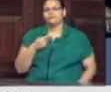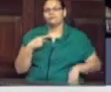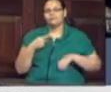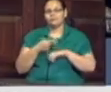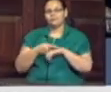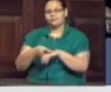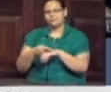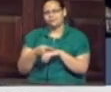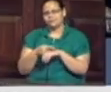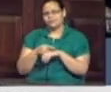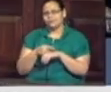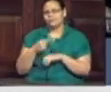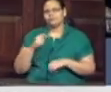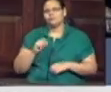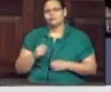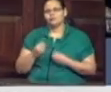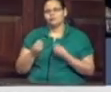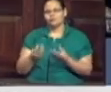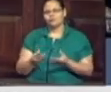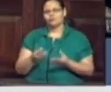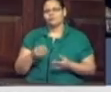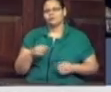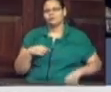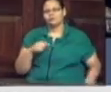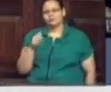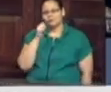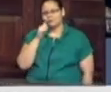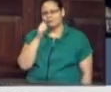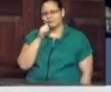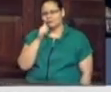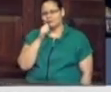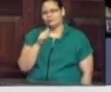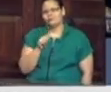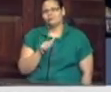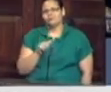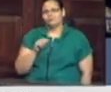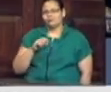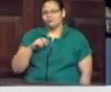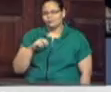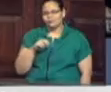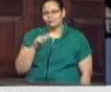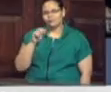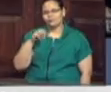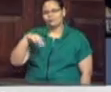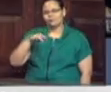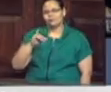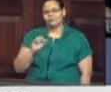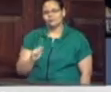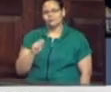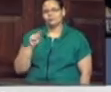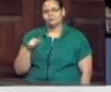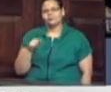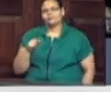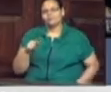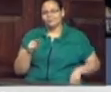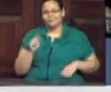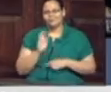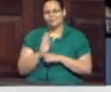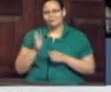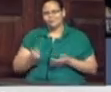à ilustríssima parteira Maria Laura do Nascimento Souza. Parecer da Comissão de Normas Internas e Proposições Externas, favorável,